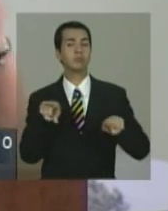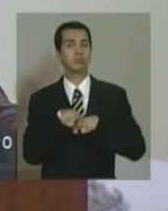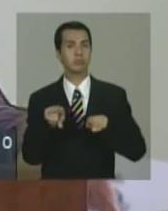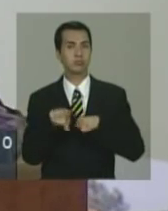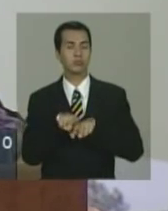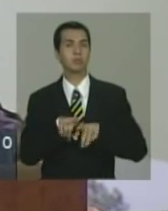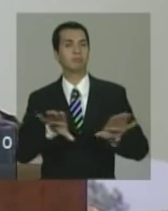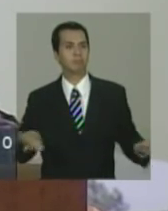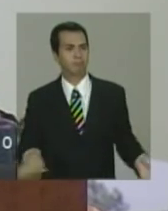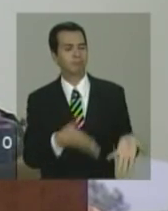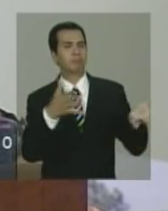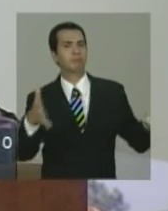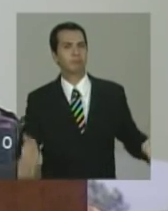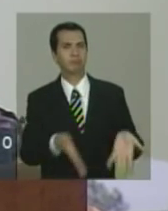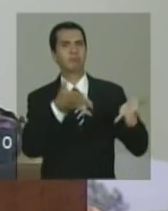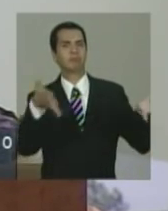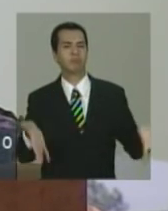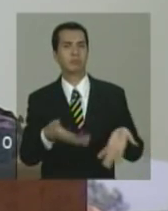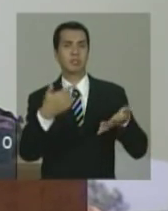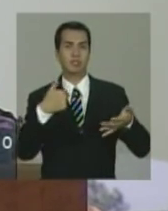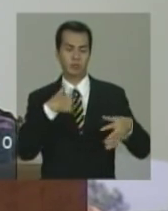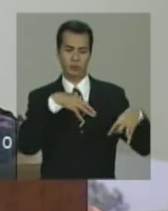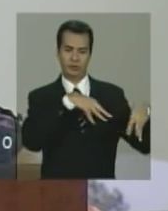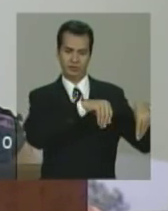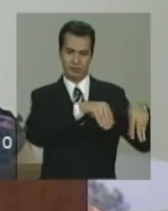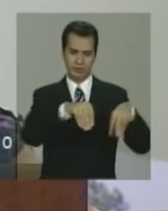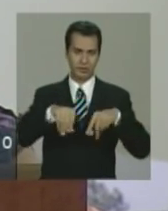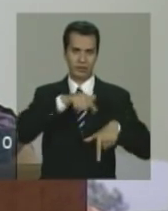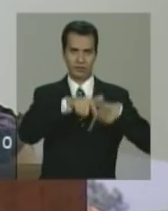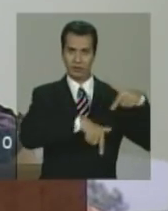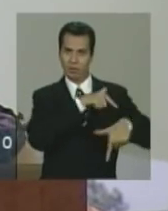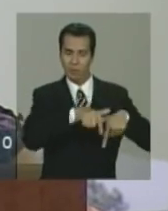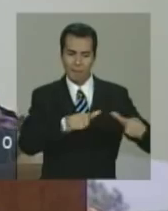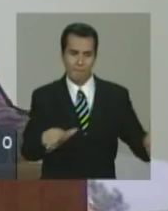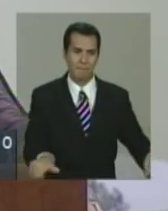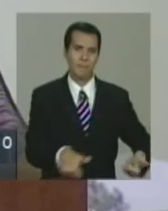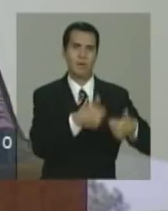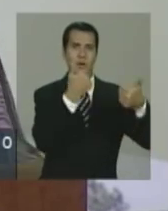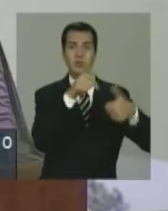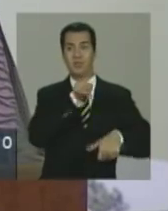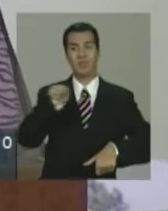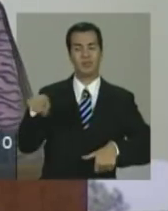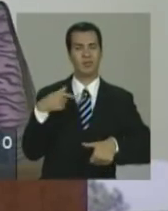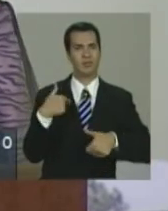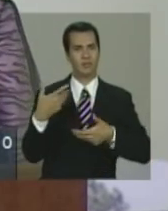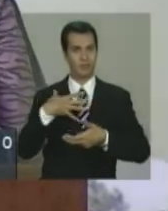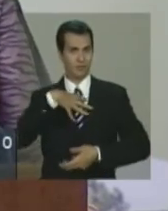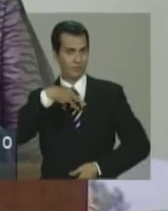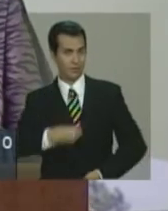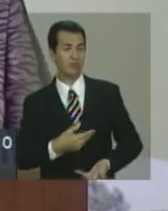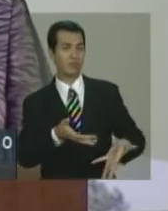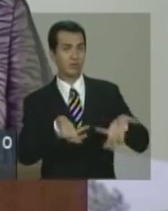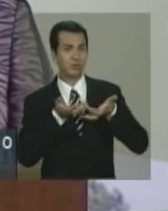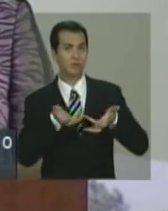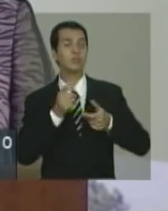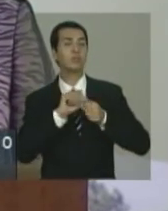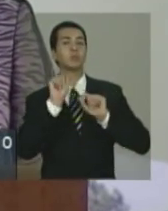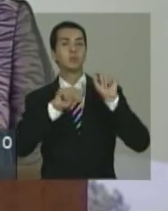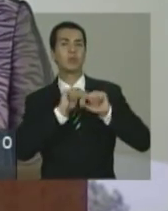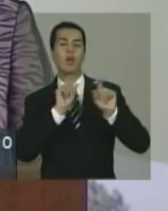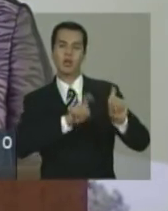me cada vez melhorar mais essa terra. Eu quero que ele seja um agricultor